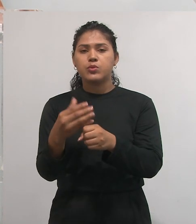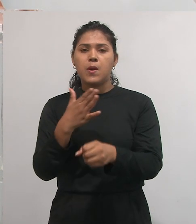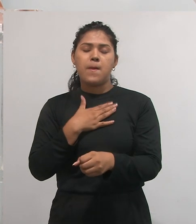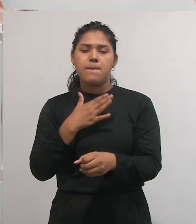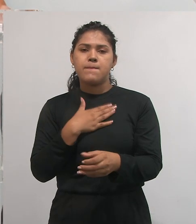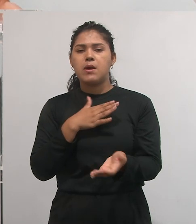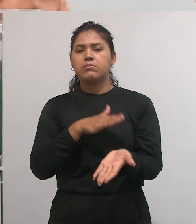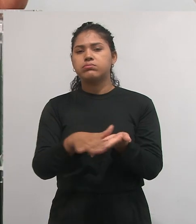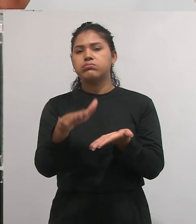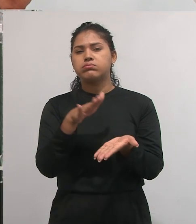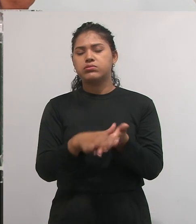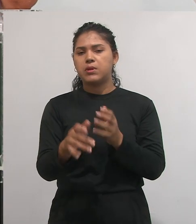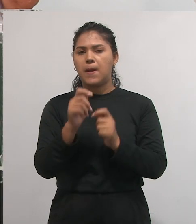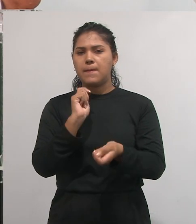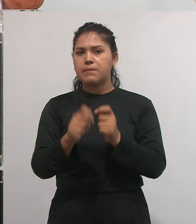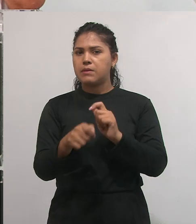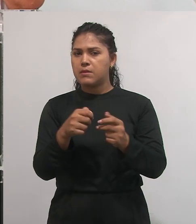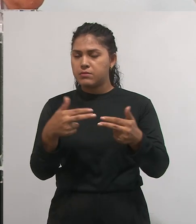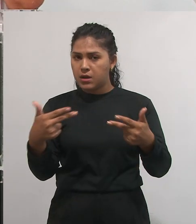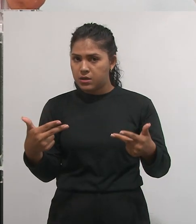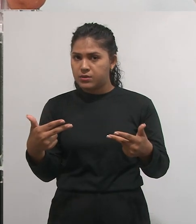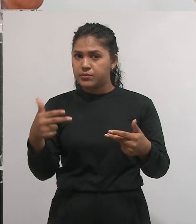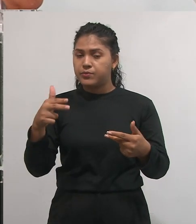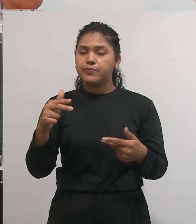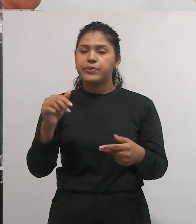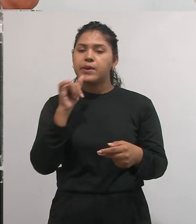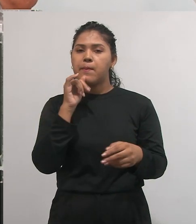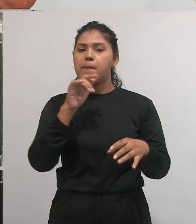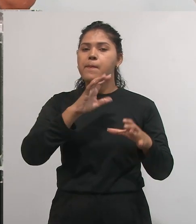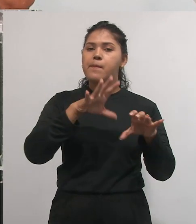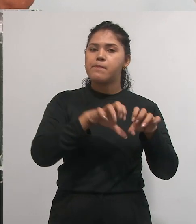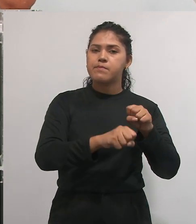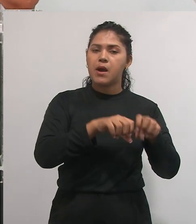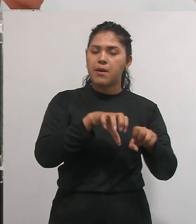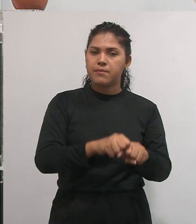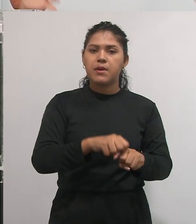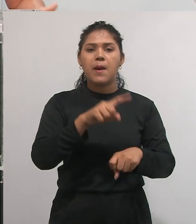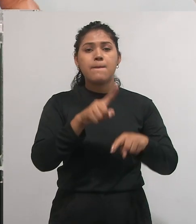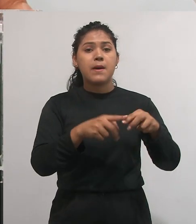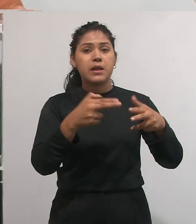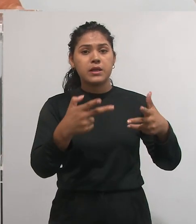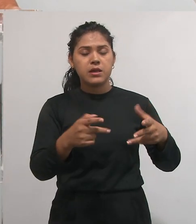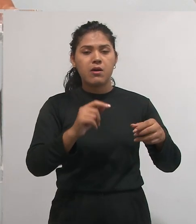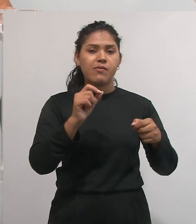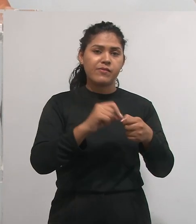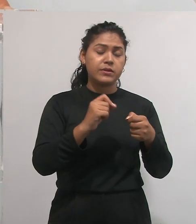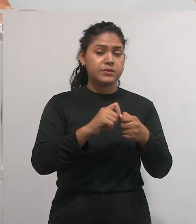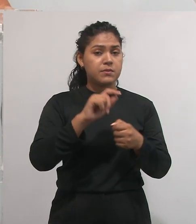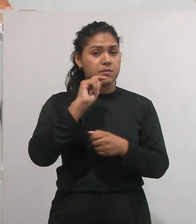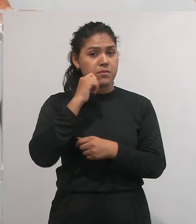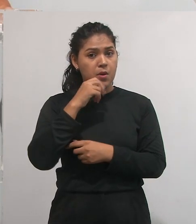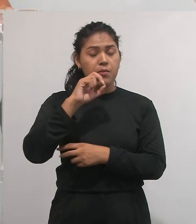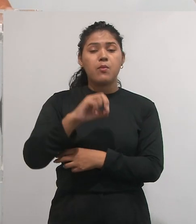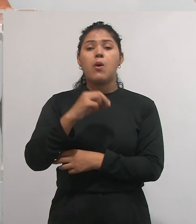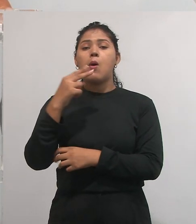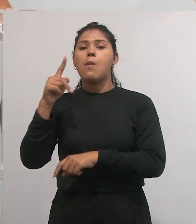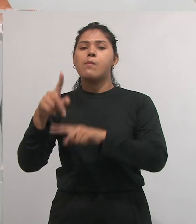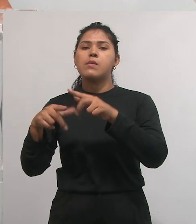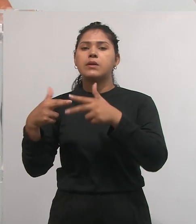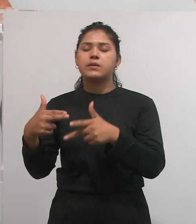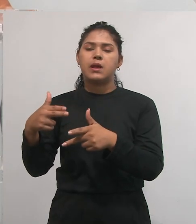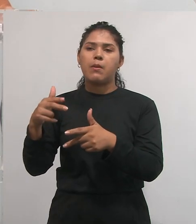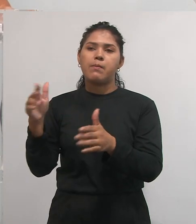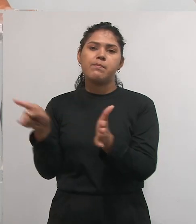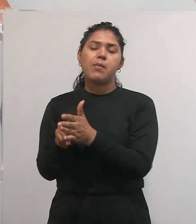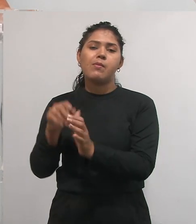custo pleno, por exemplo, o custo da material direto e material indireto, tá? Os